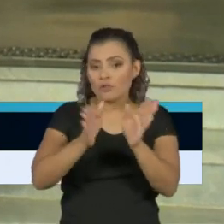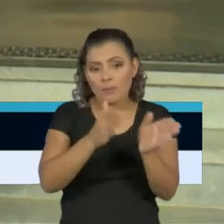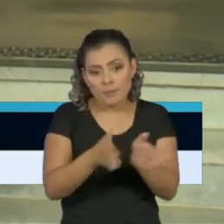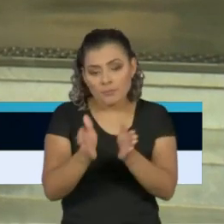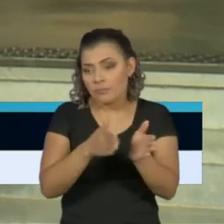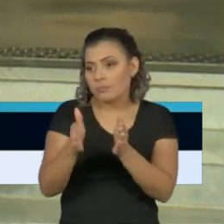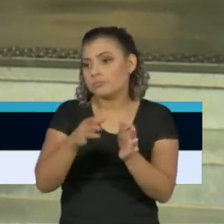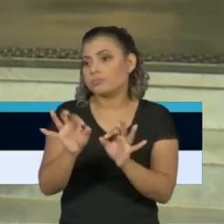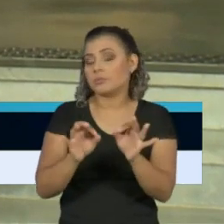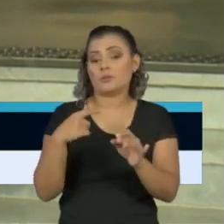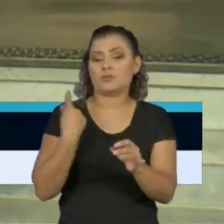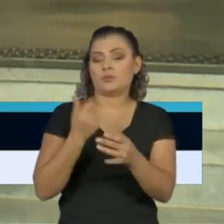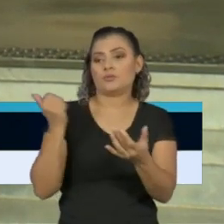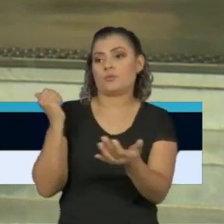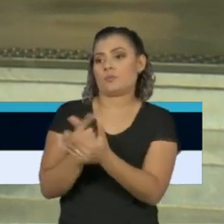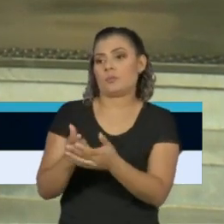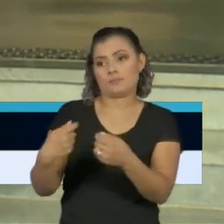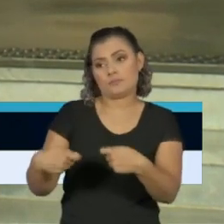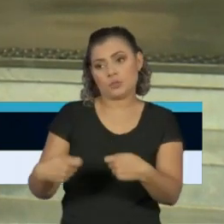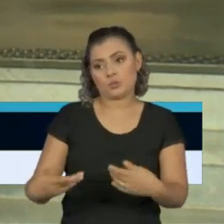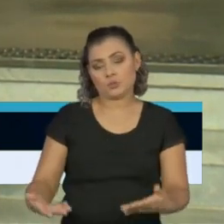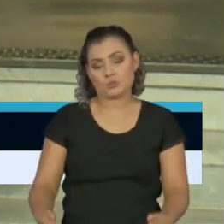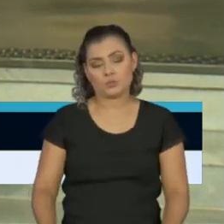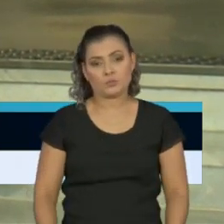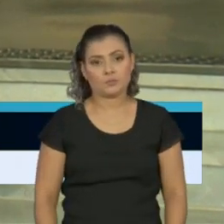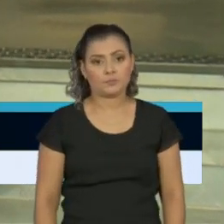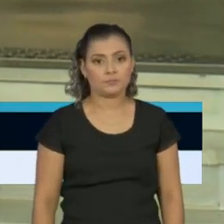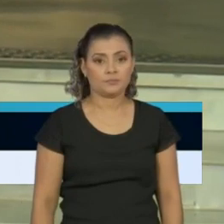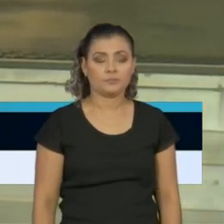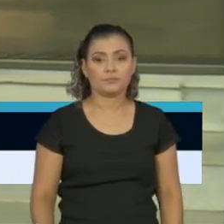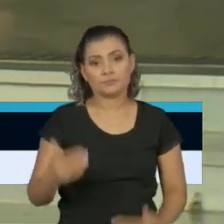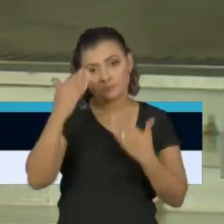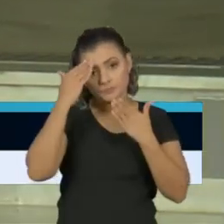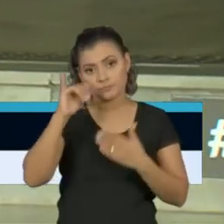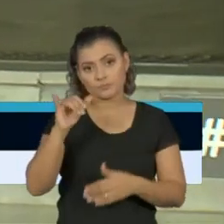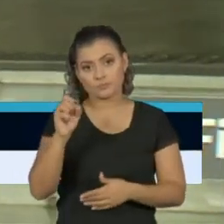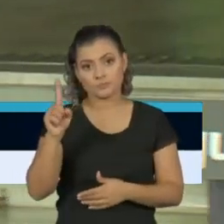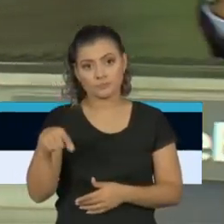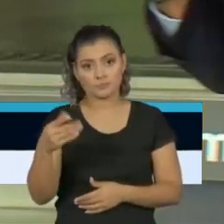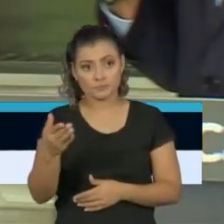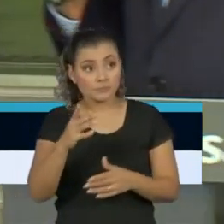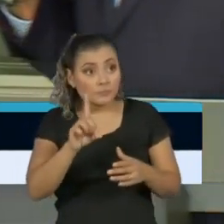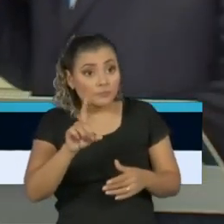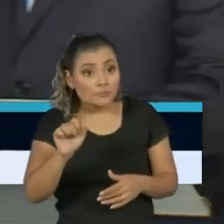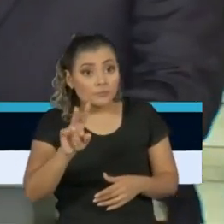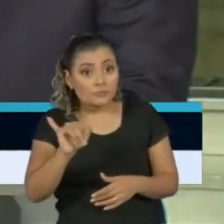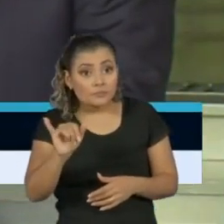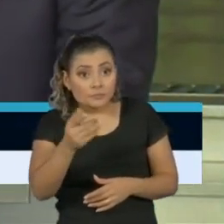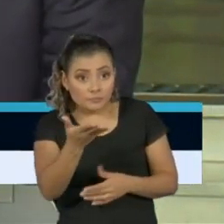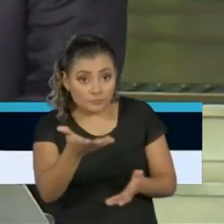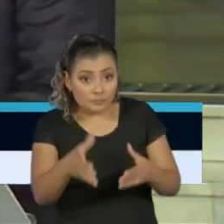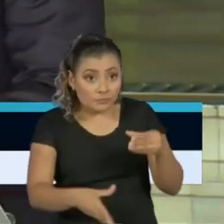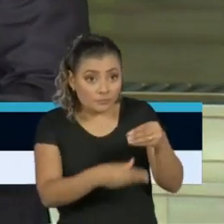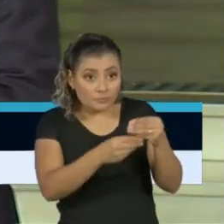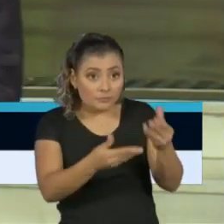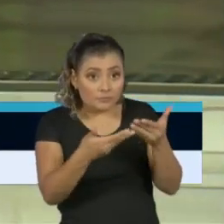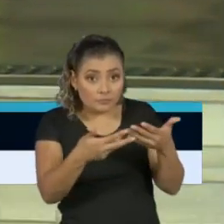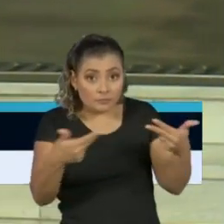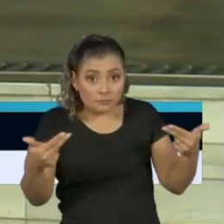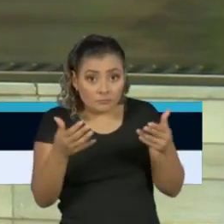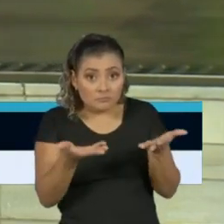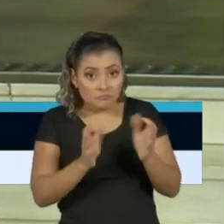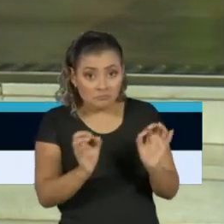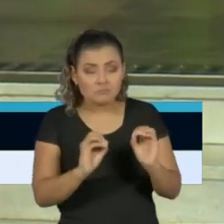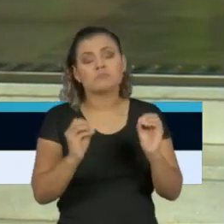que nós tivemos que comprar para isso. Obrigado, doutor Guerra. Doutor Davi Wippe, quer fazer algum comentário a esse respeito?